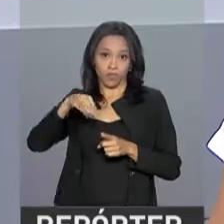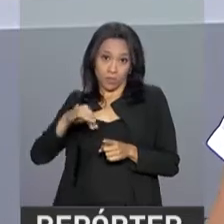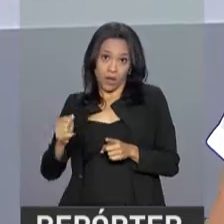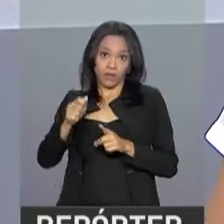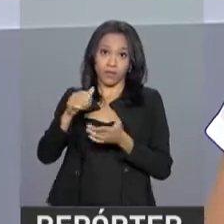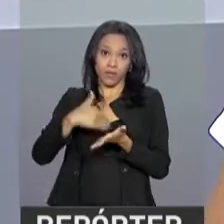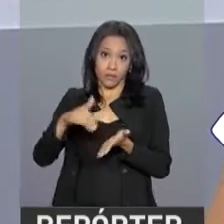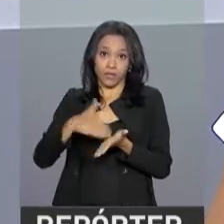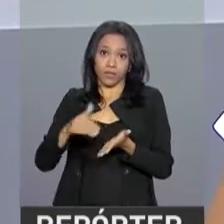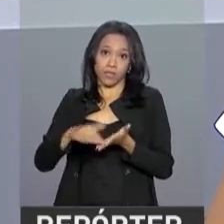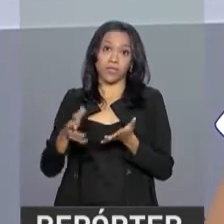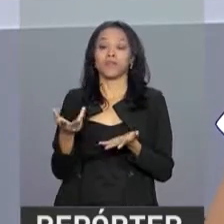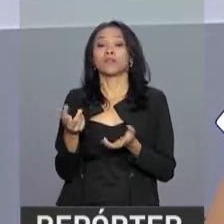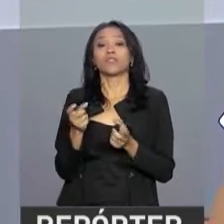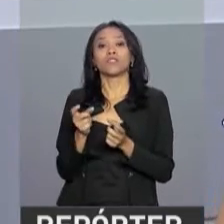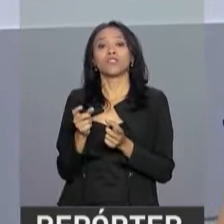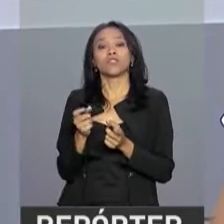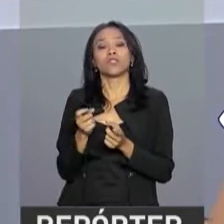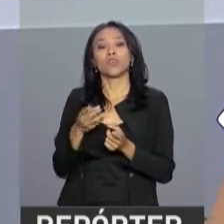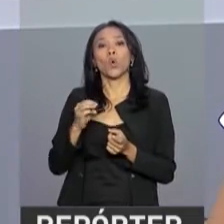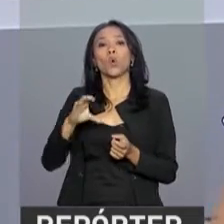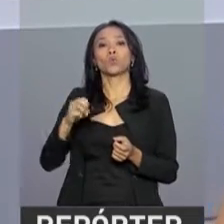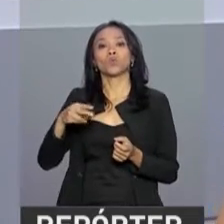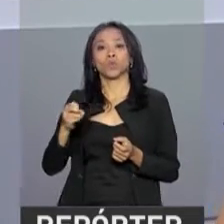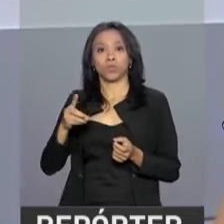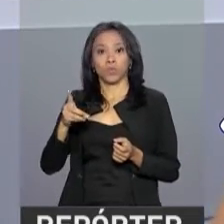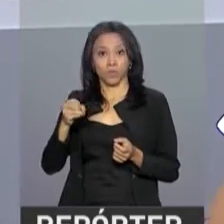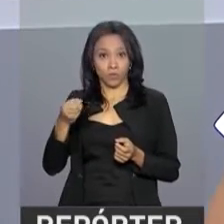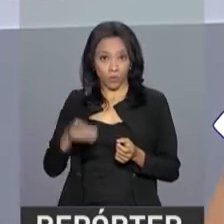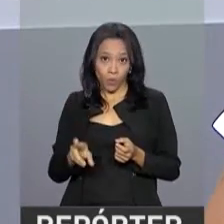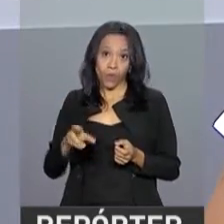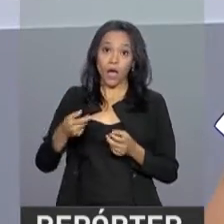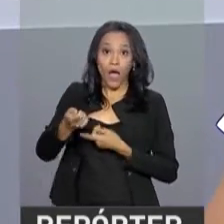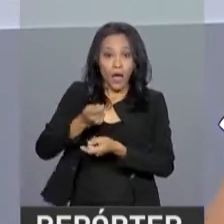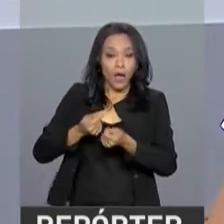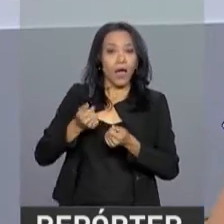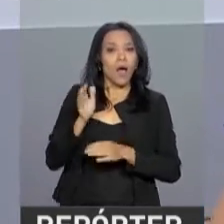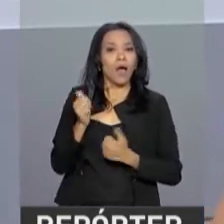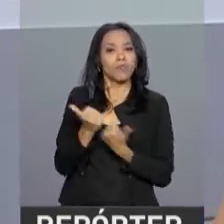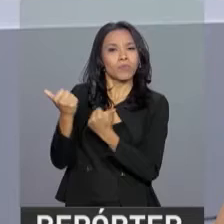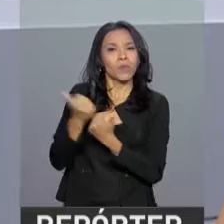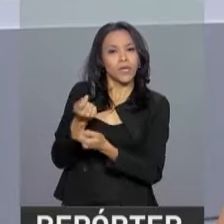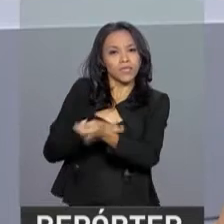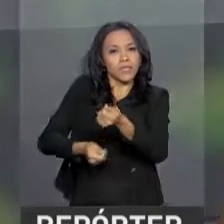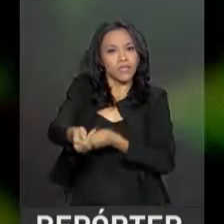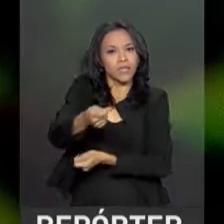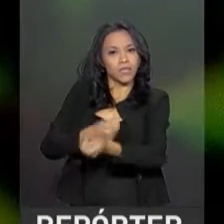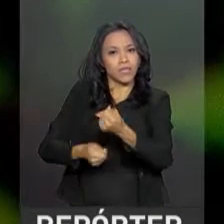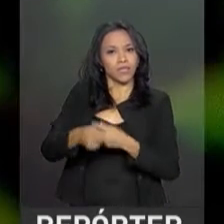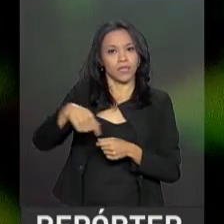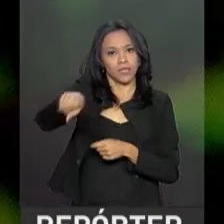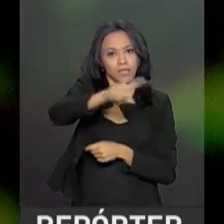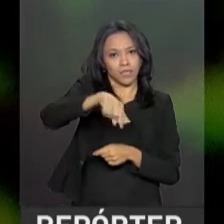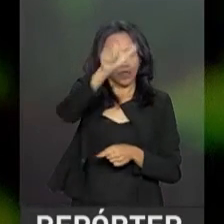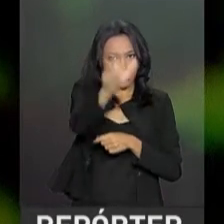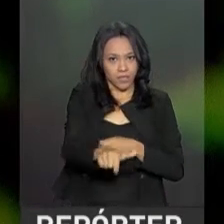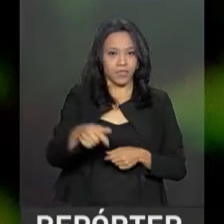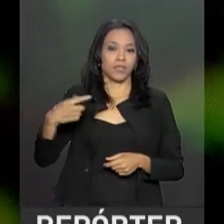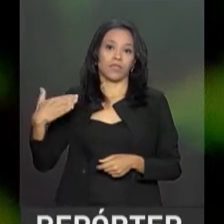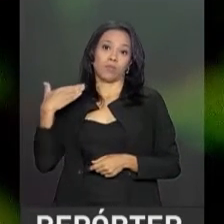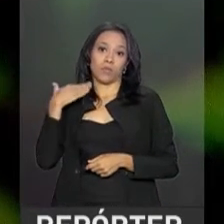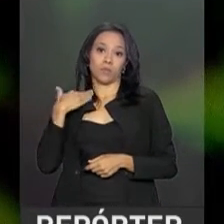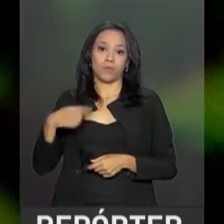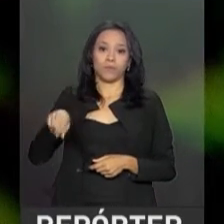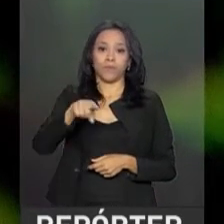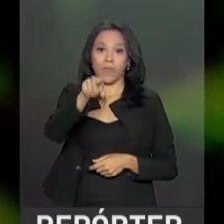da Justiça auxilia na negociação entre clientes e instituições financeiras. Essa jornalista,